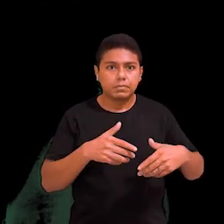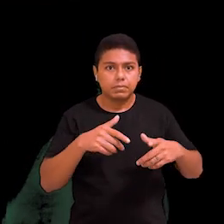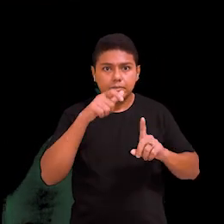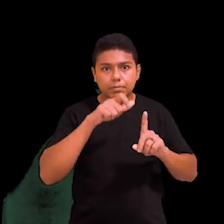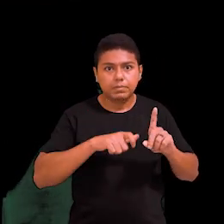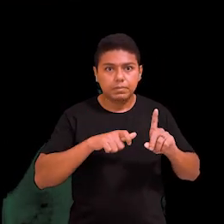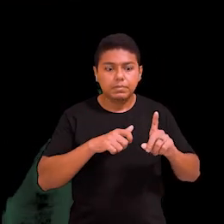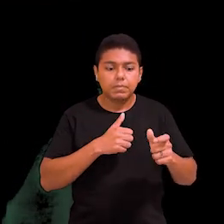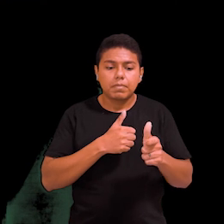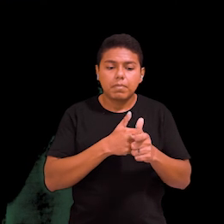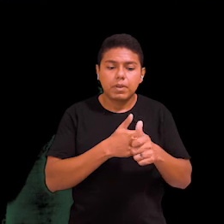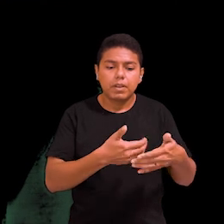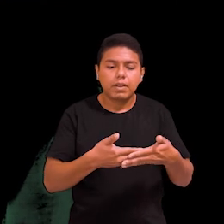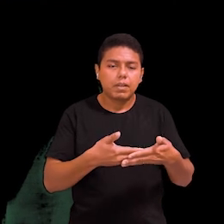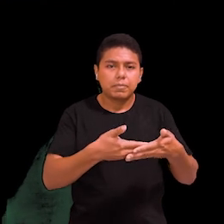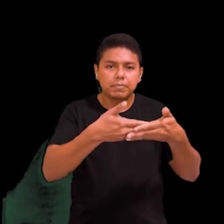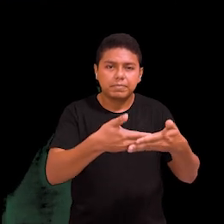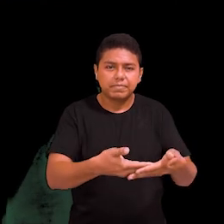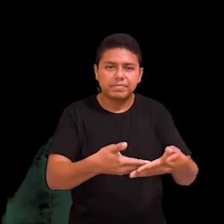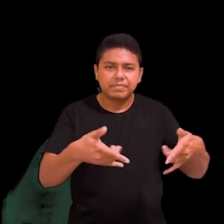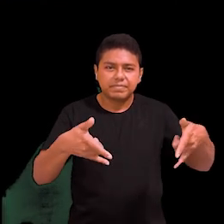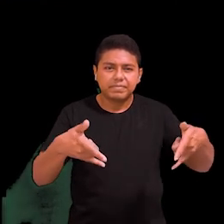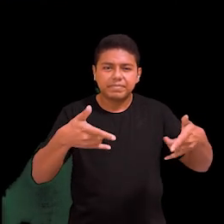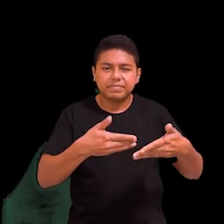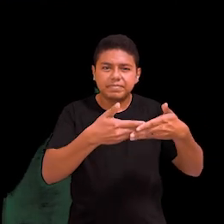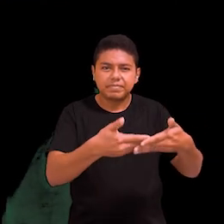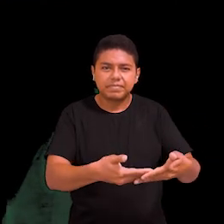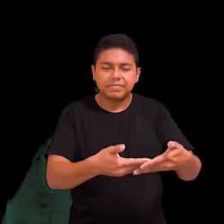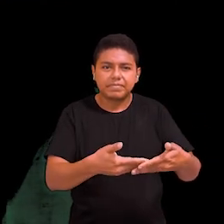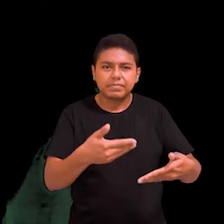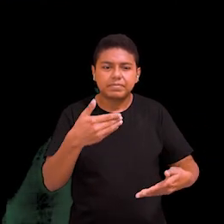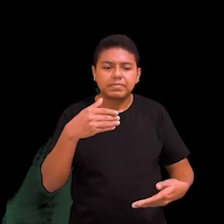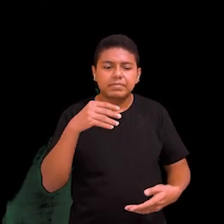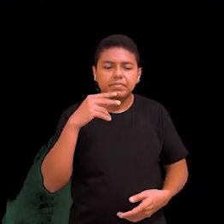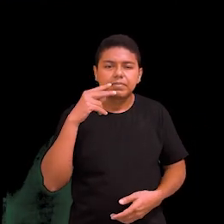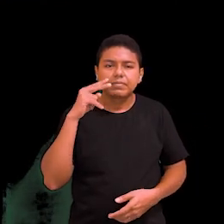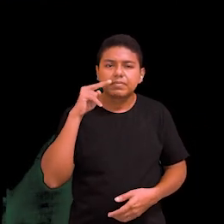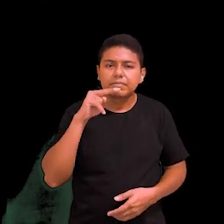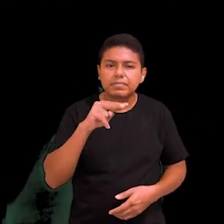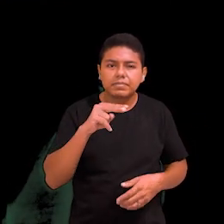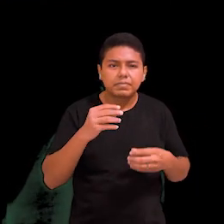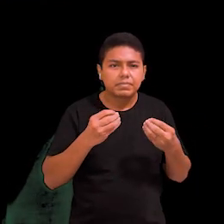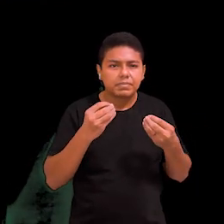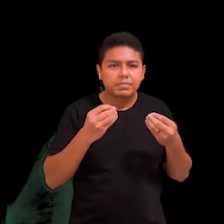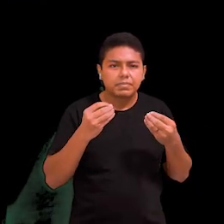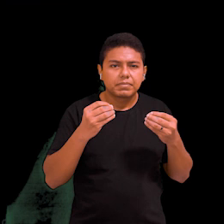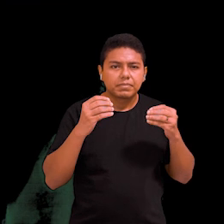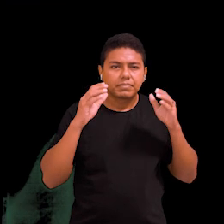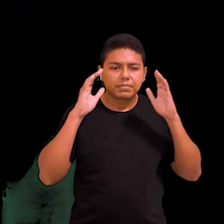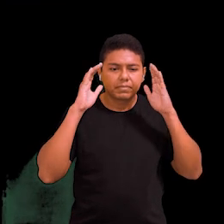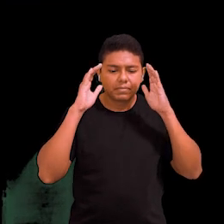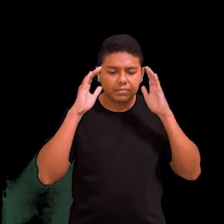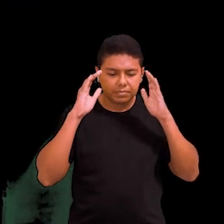imagem de uma puérpera sentada próximo ao berço, que tem uma criança dentro, e esta puérpera